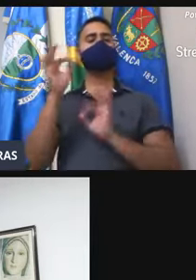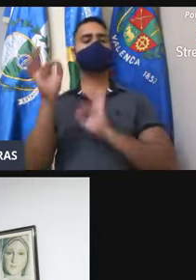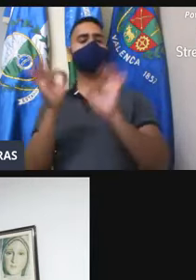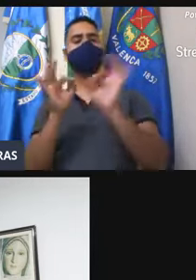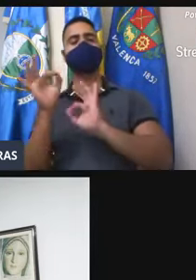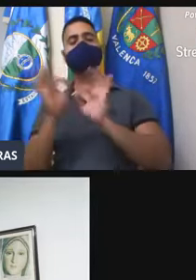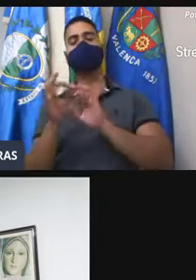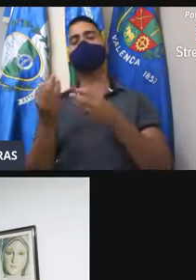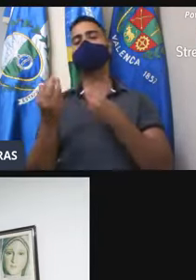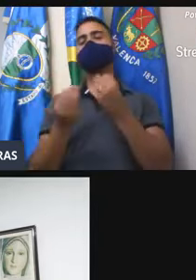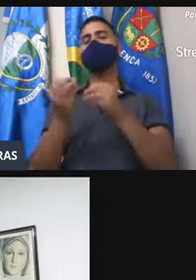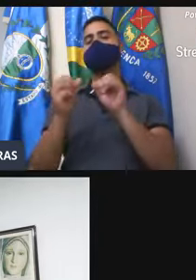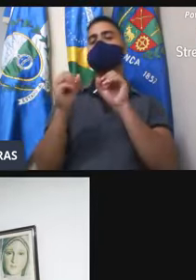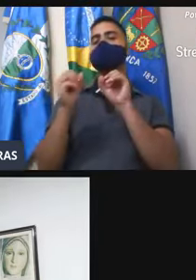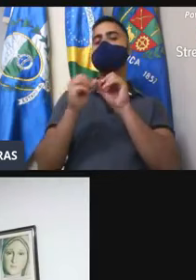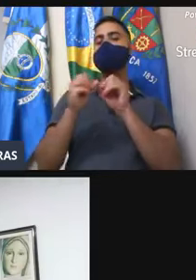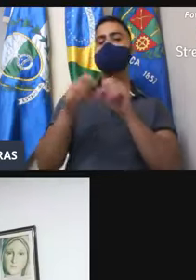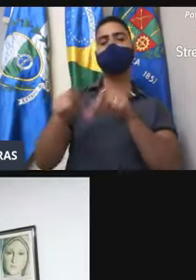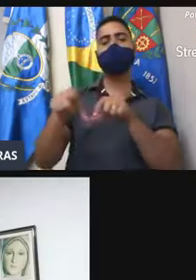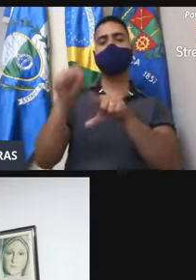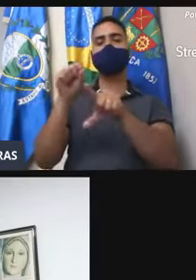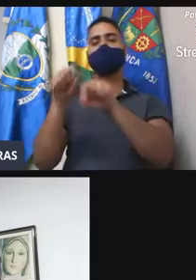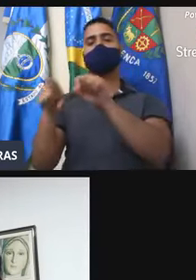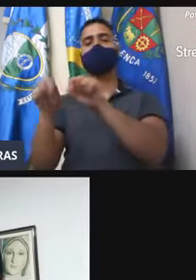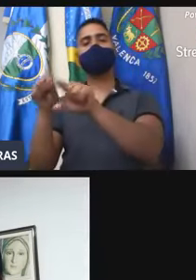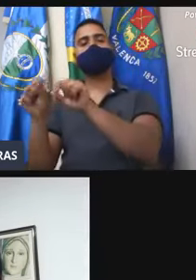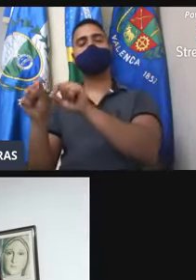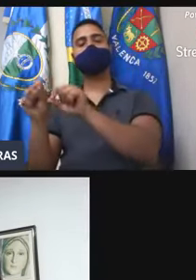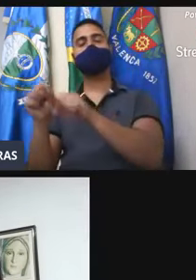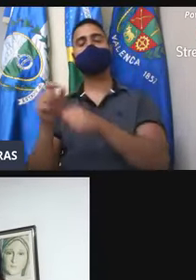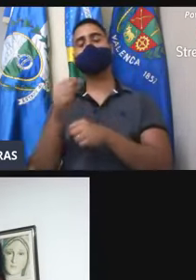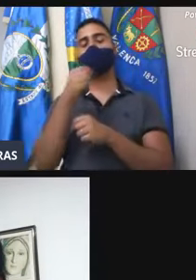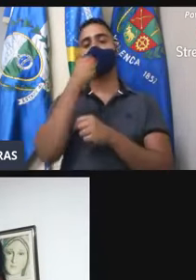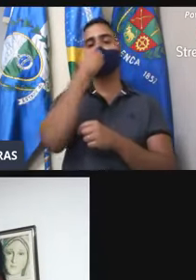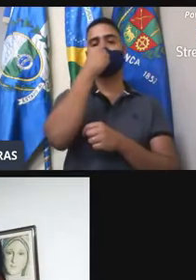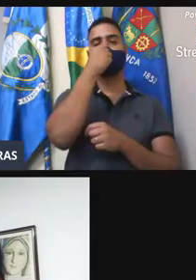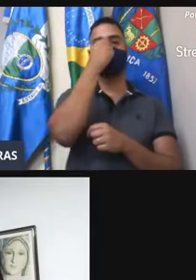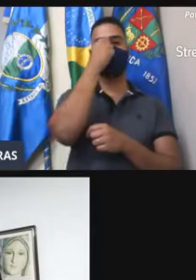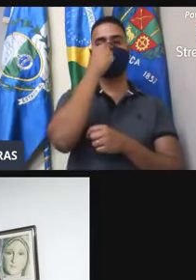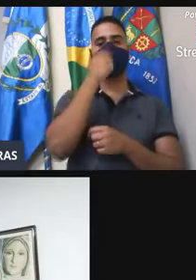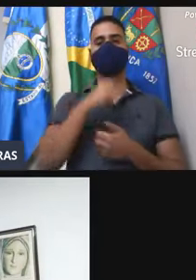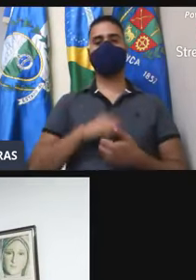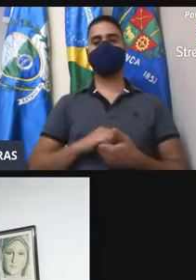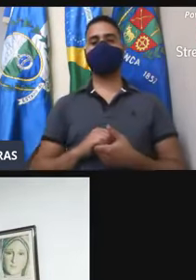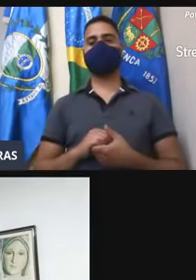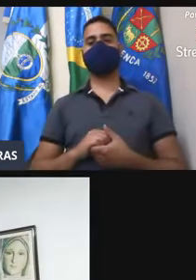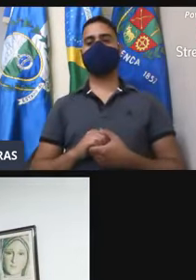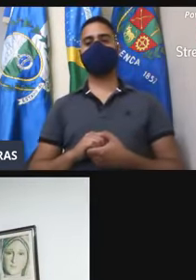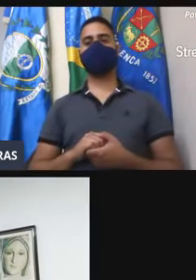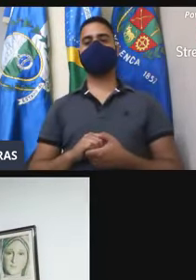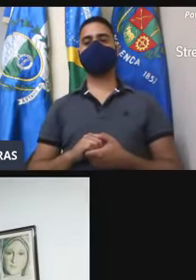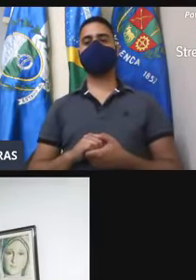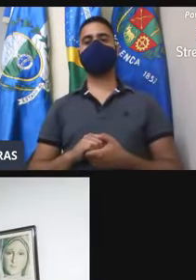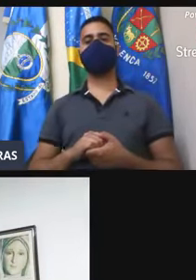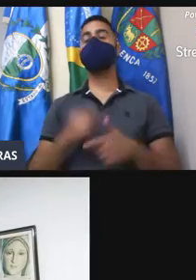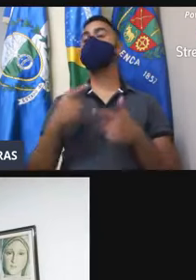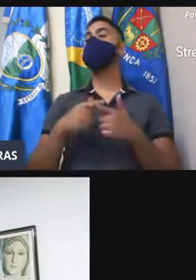organizarmos como seria feito esse filtro. Porque, pelo que a coordenadora do Bolsa Família nos